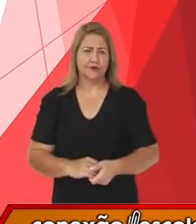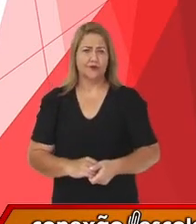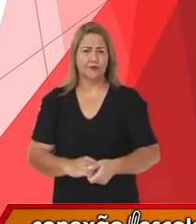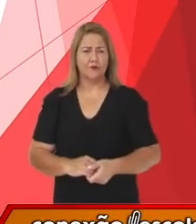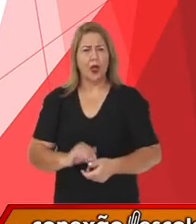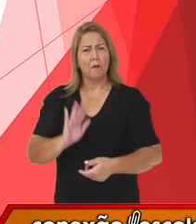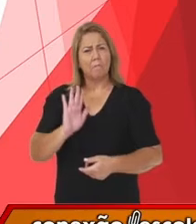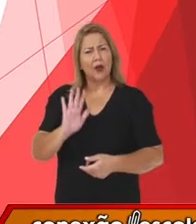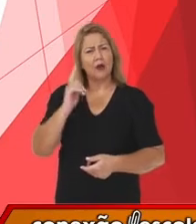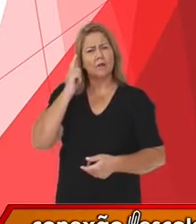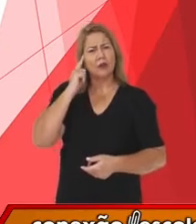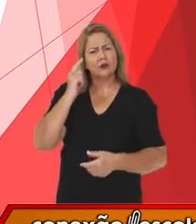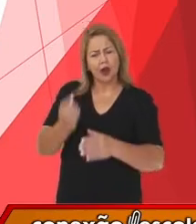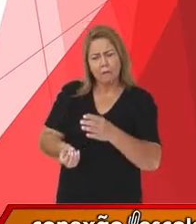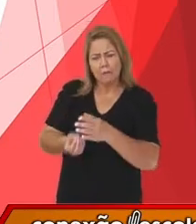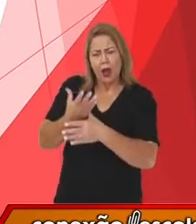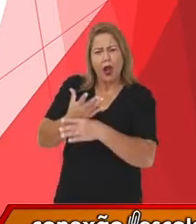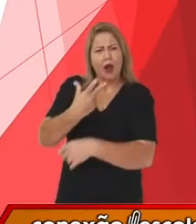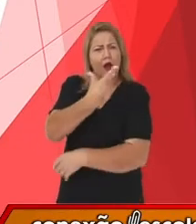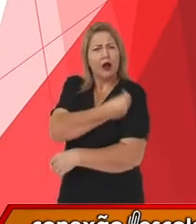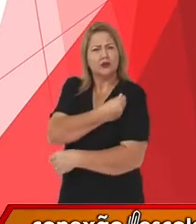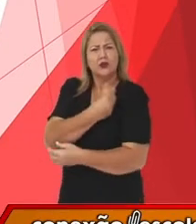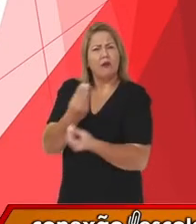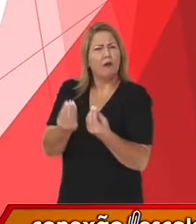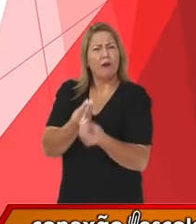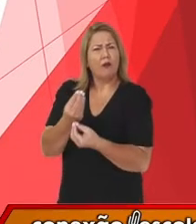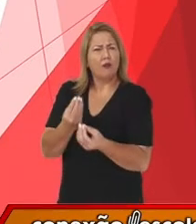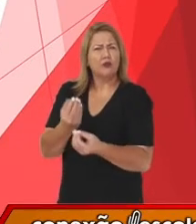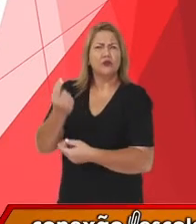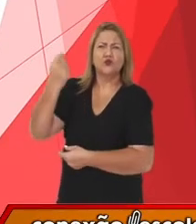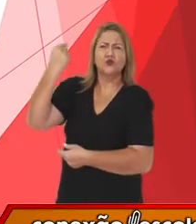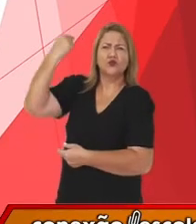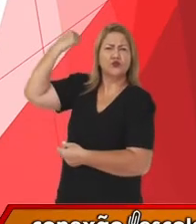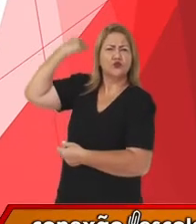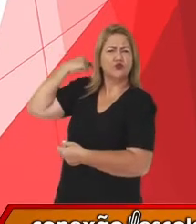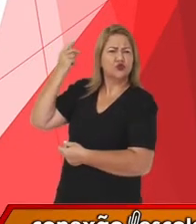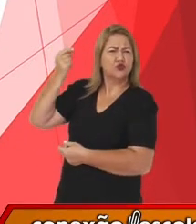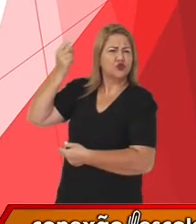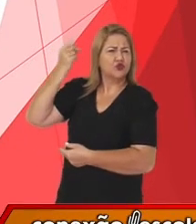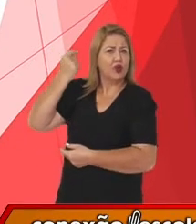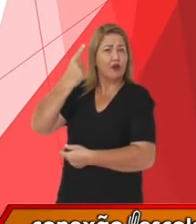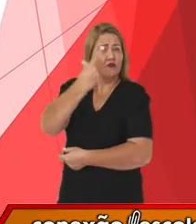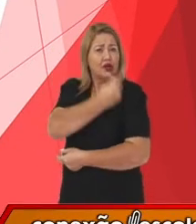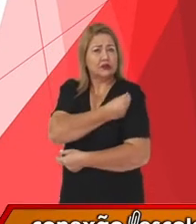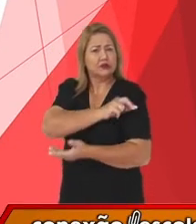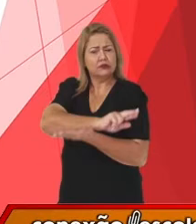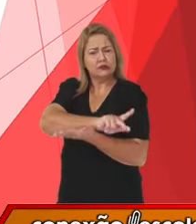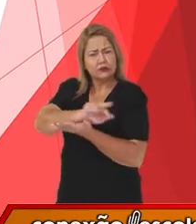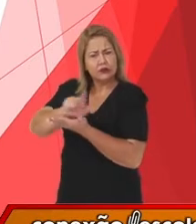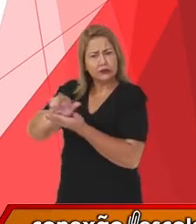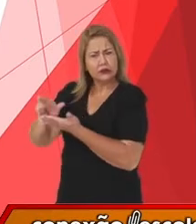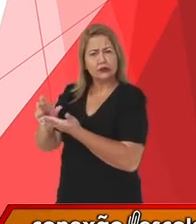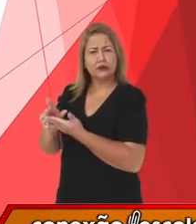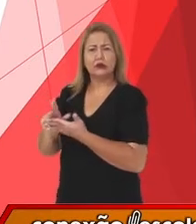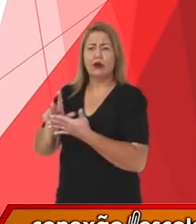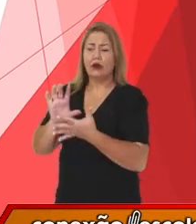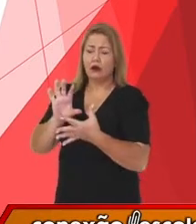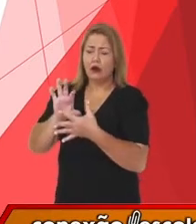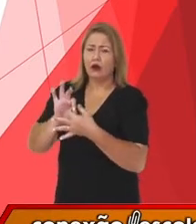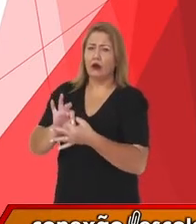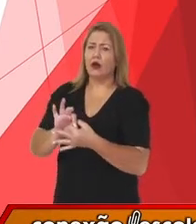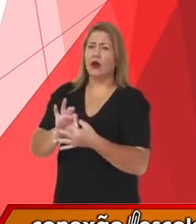Mas e a origem das vacinas? De onde será que elas surgiram? As vacinas, elas estão ligadas a uma doença